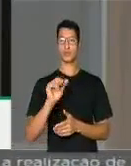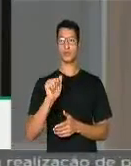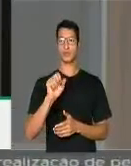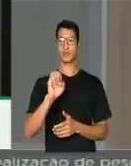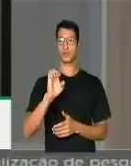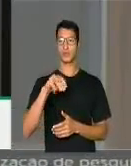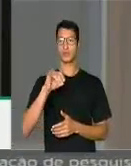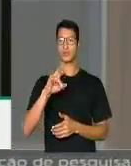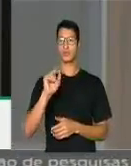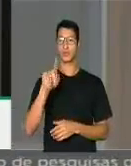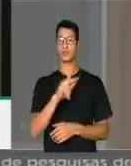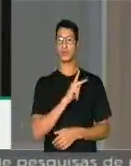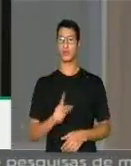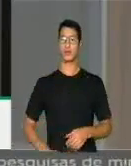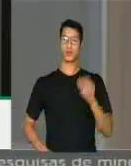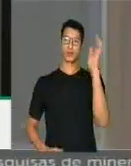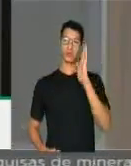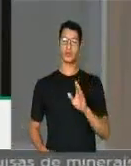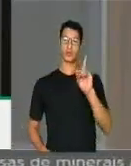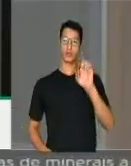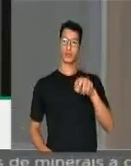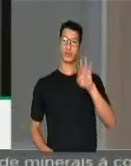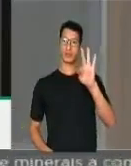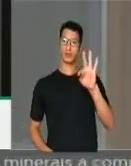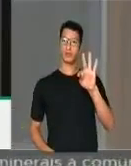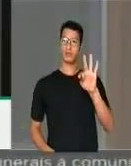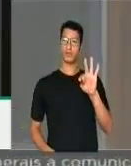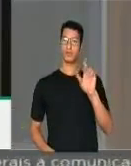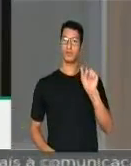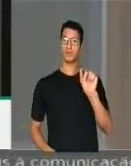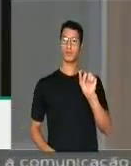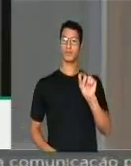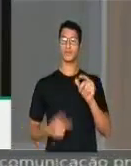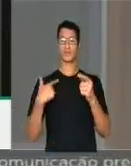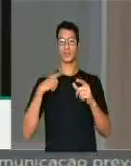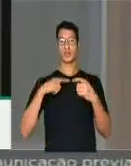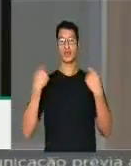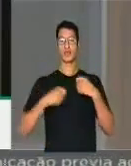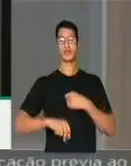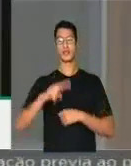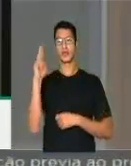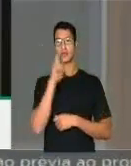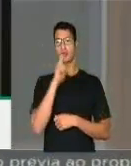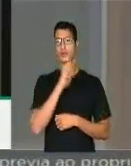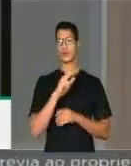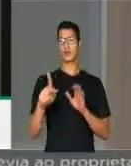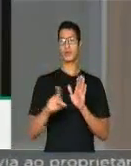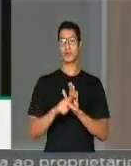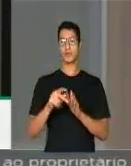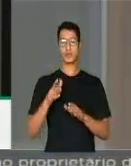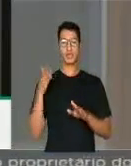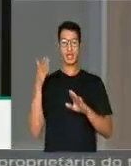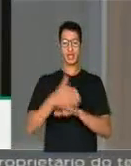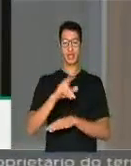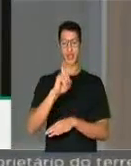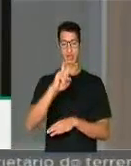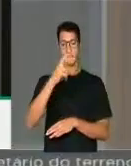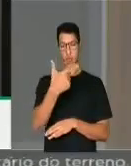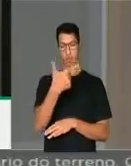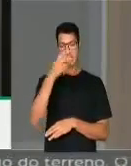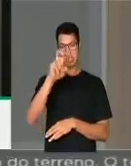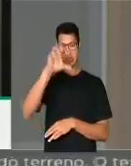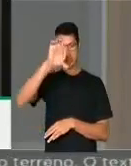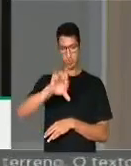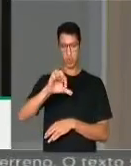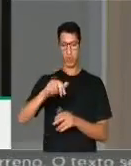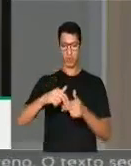Casimiro, que é o presidente nacional do DENIT, que há necessidade urgente de intervir na 259 do